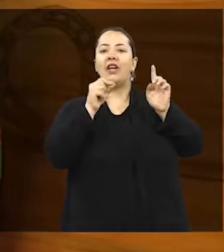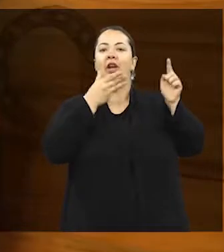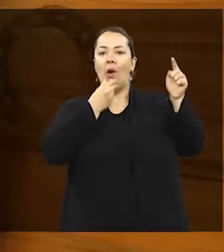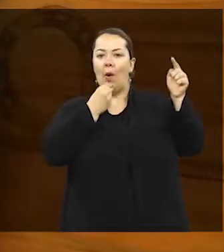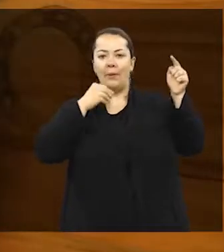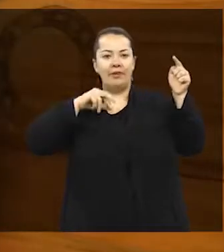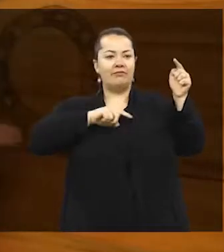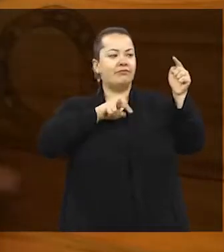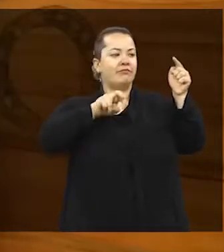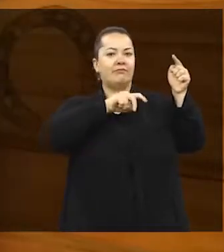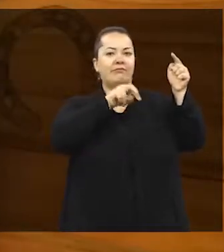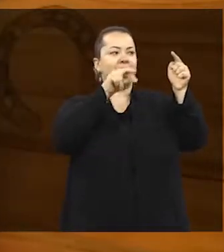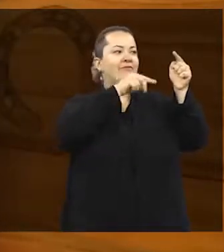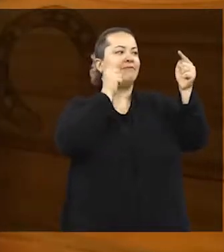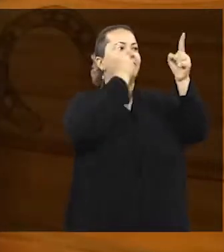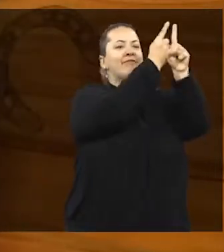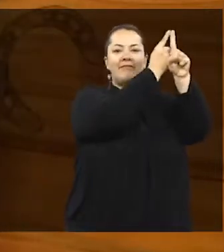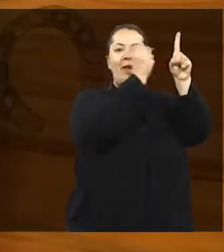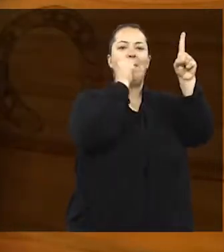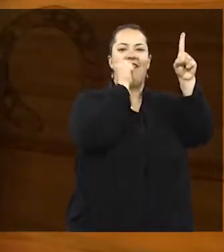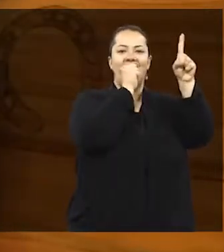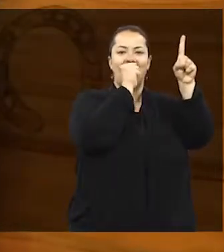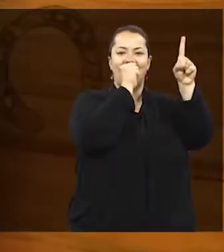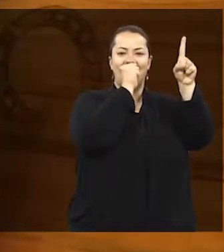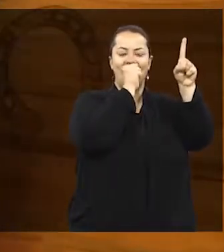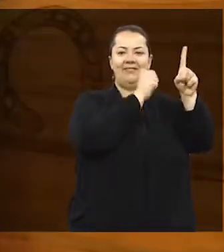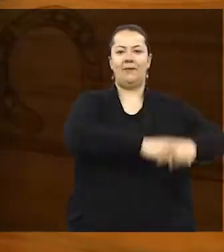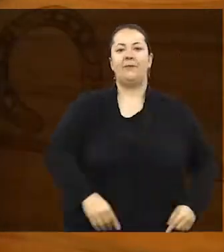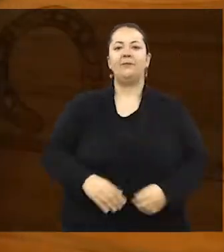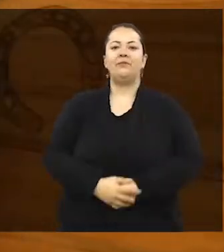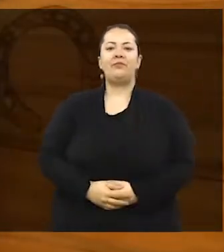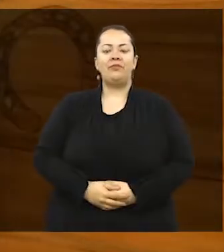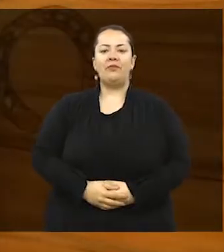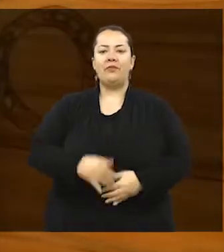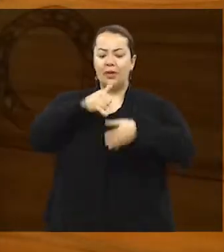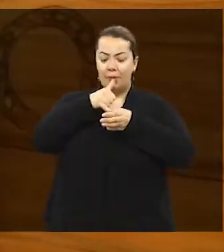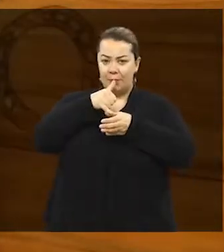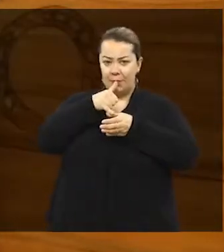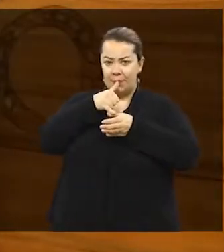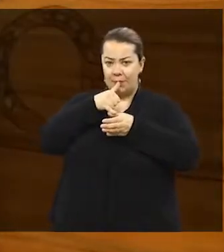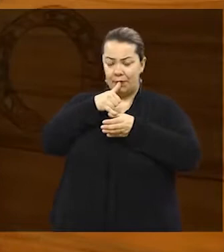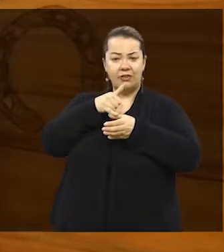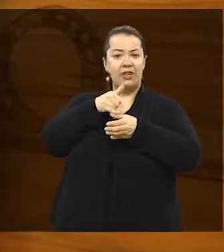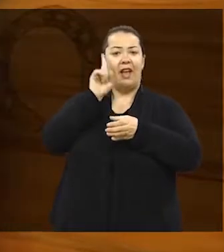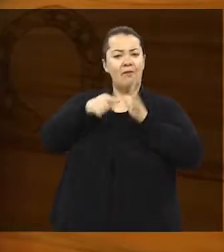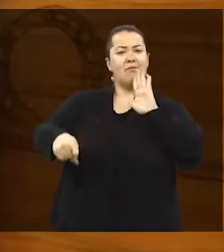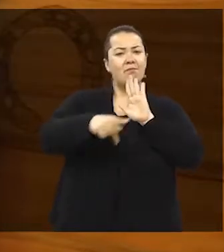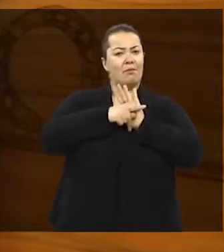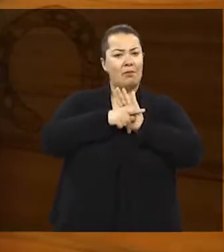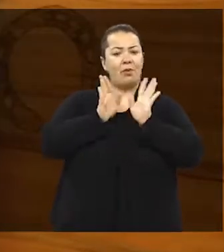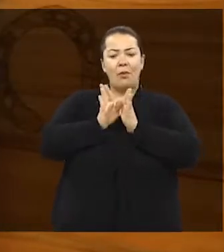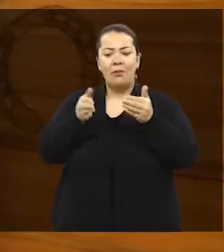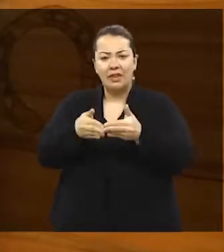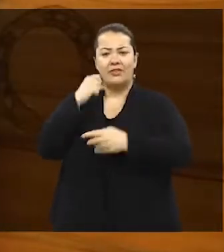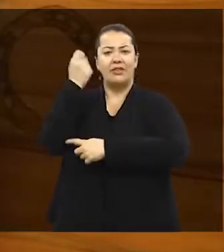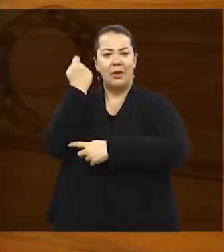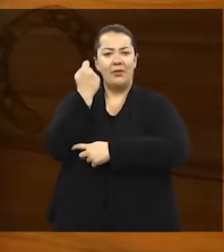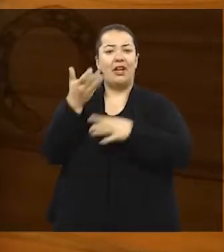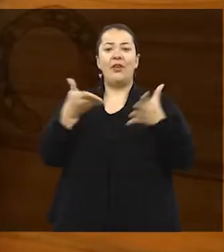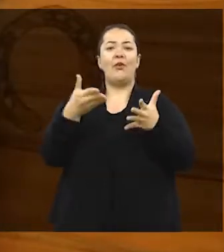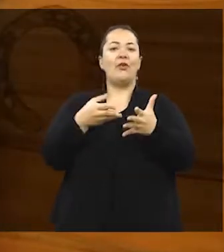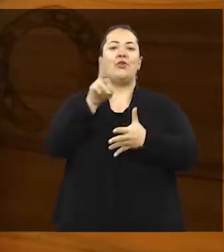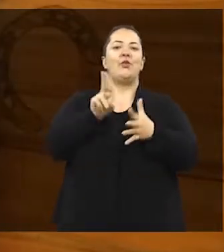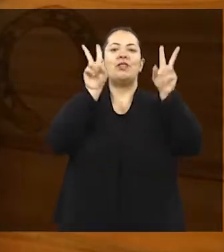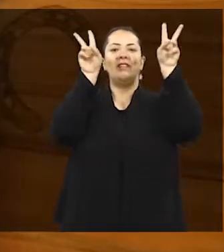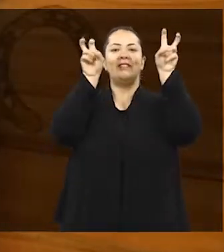caminho, que seria o que o rapaz percorreria para buscar a sua prenda. O mate se